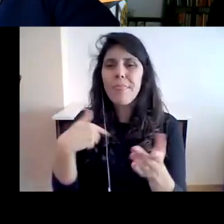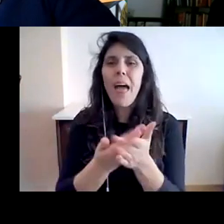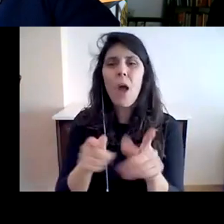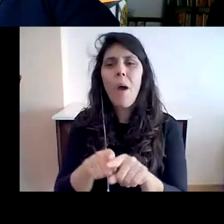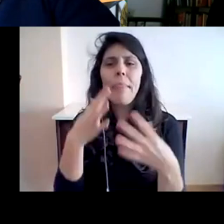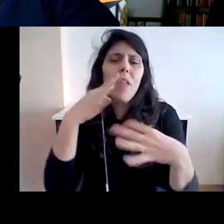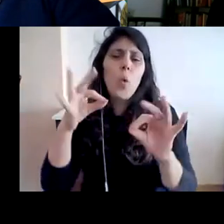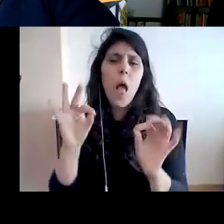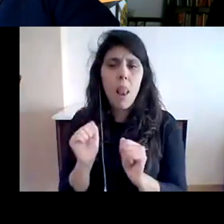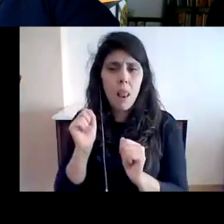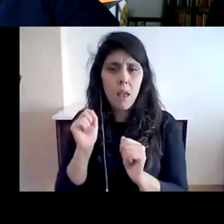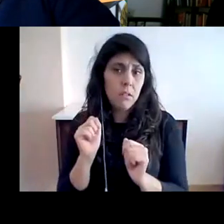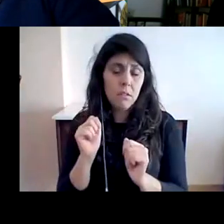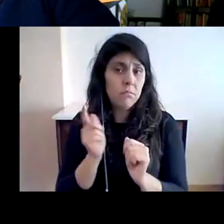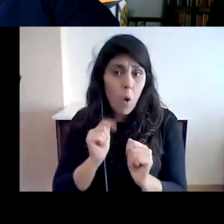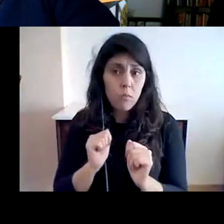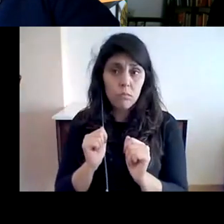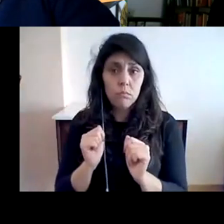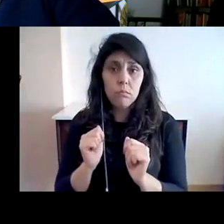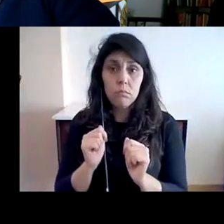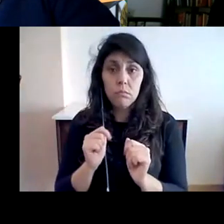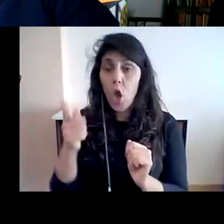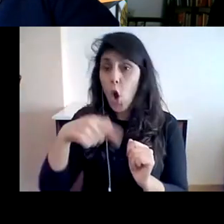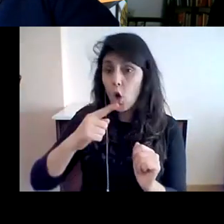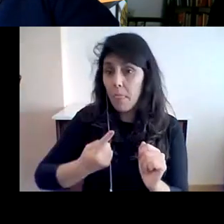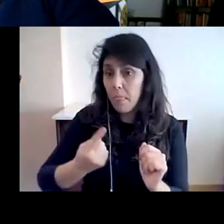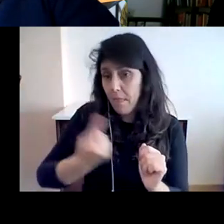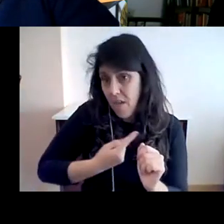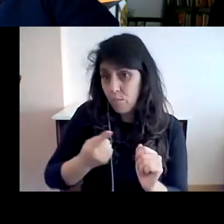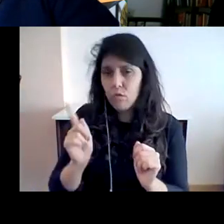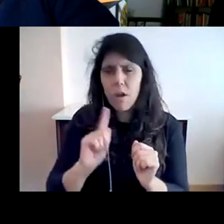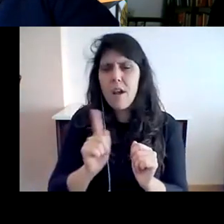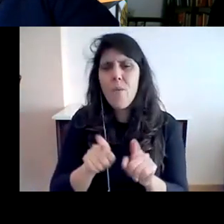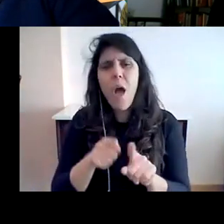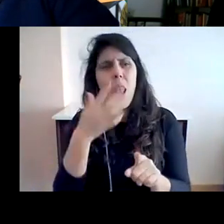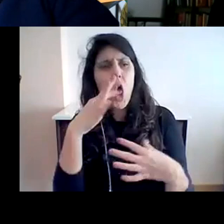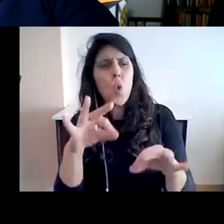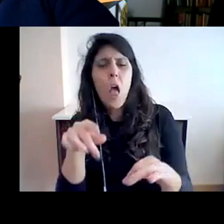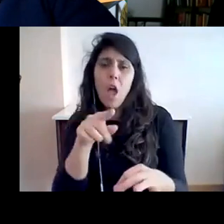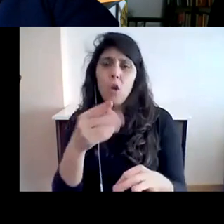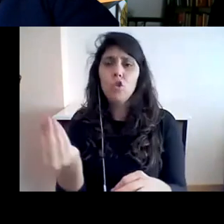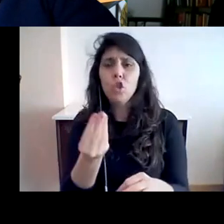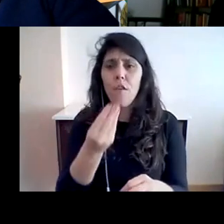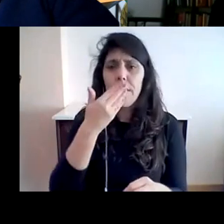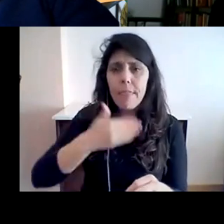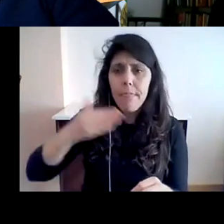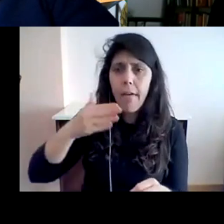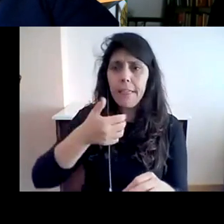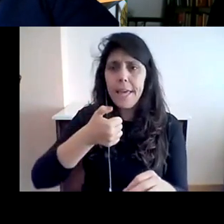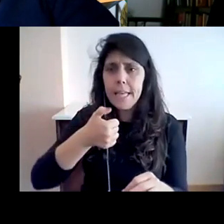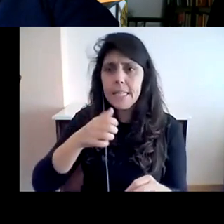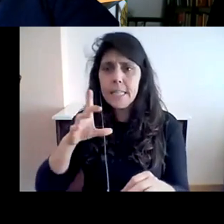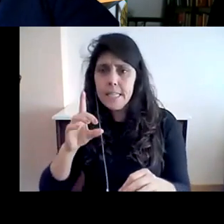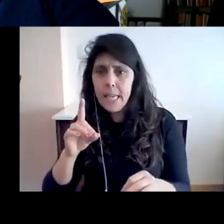certo caminho se não considerarmos natural que um jovem de 15 ou 16 anos que frequenta os cursos de Ciências